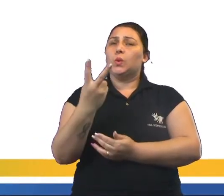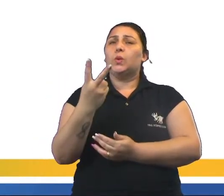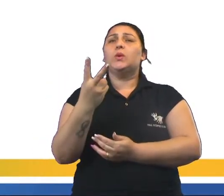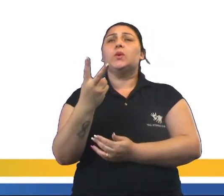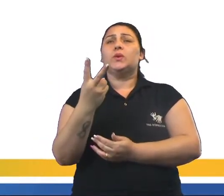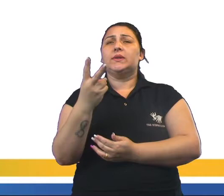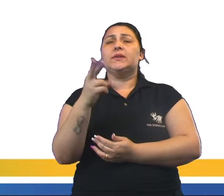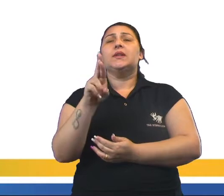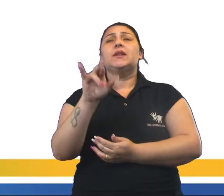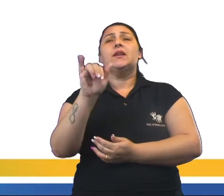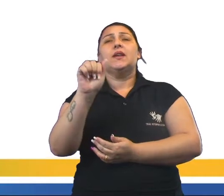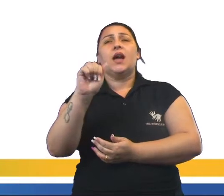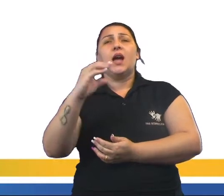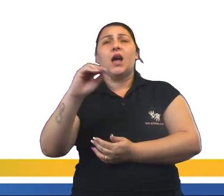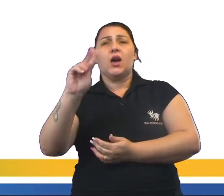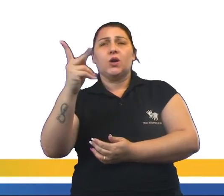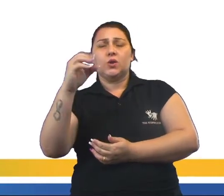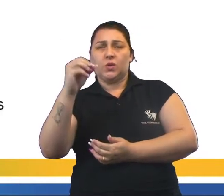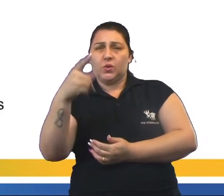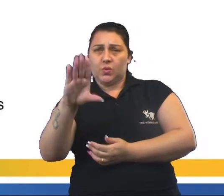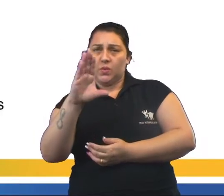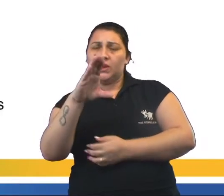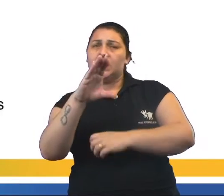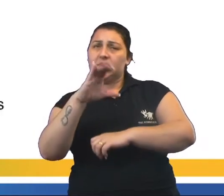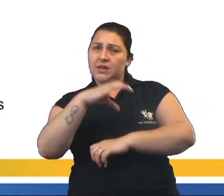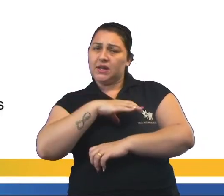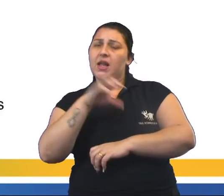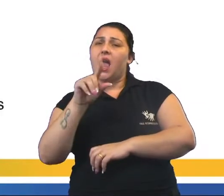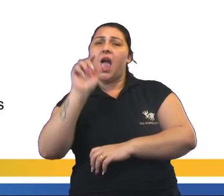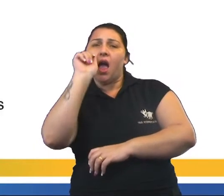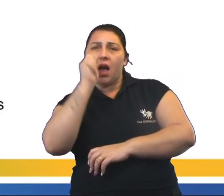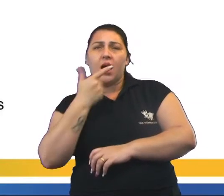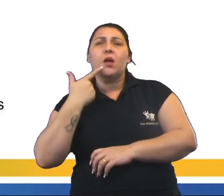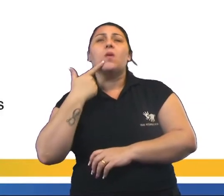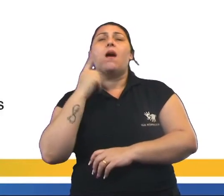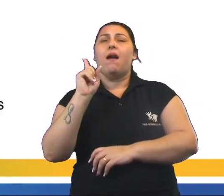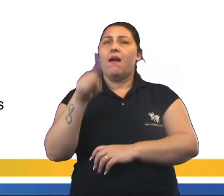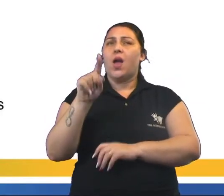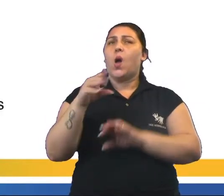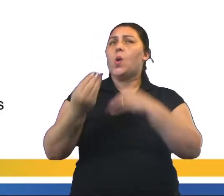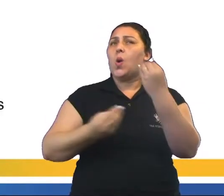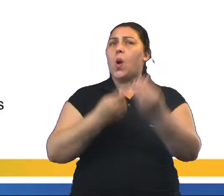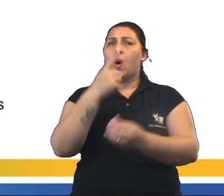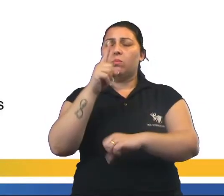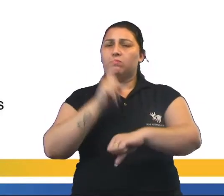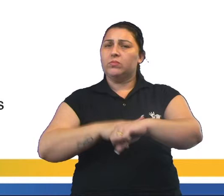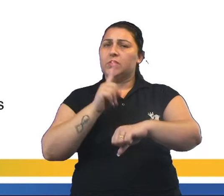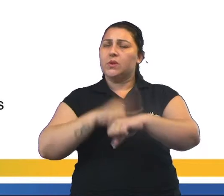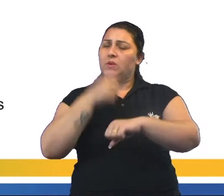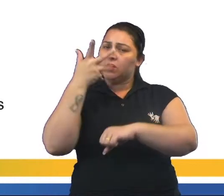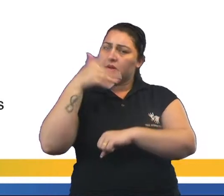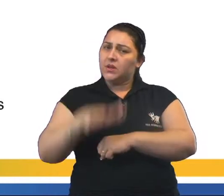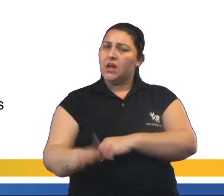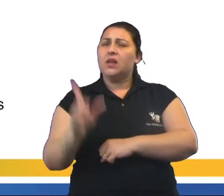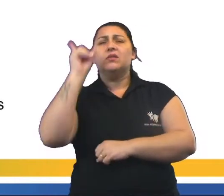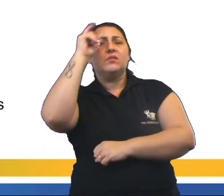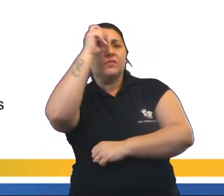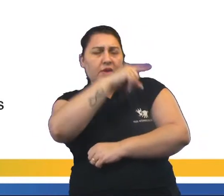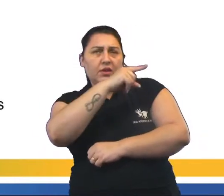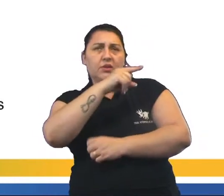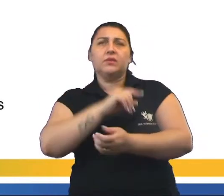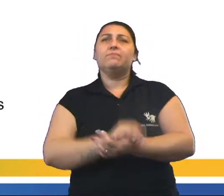cidade, né? Alagoas. É, 2 Riachos. Como era esse tempo de criança lá, Marta?